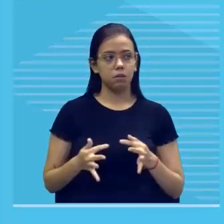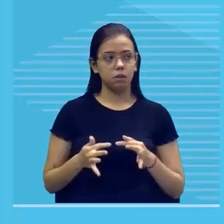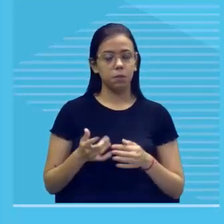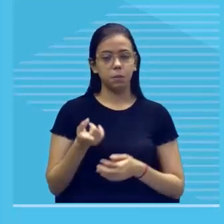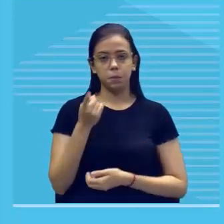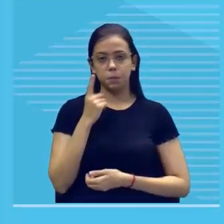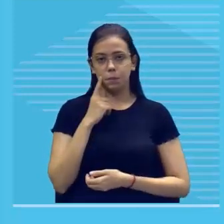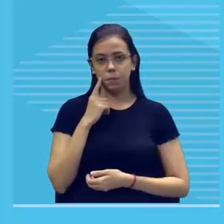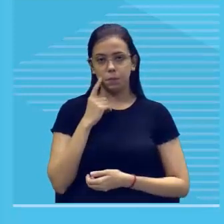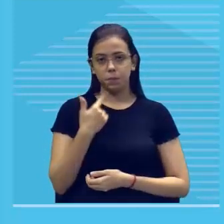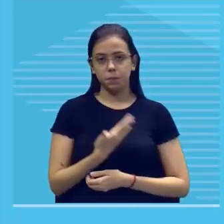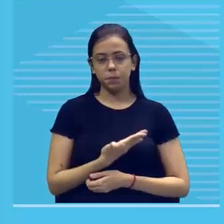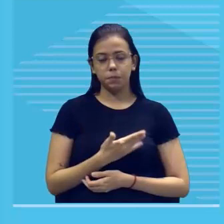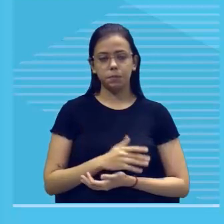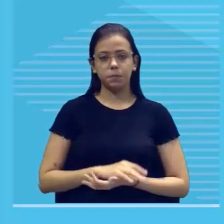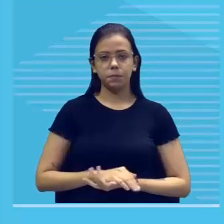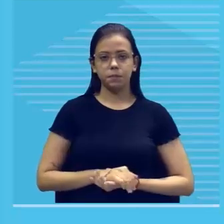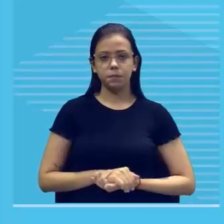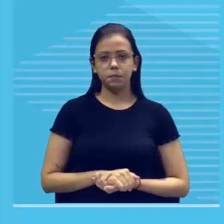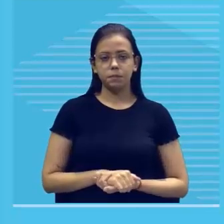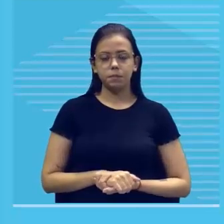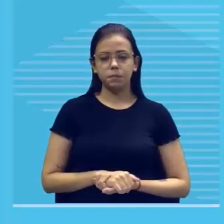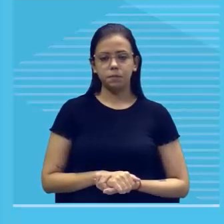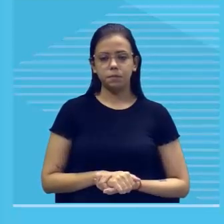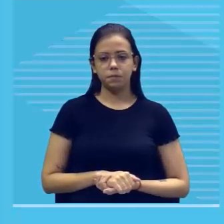vamos as nossas simplificações